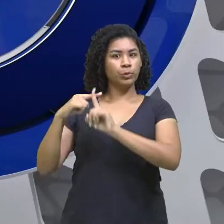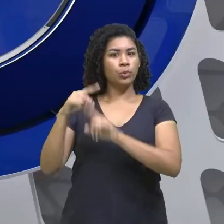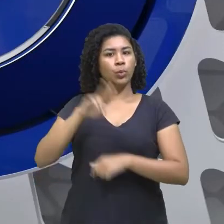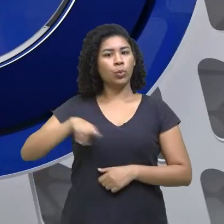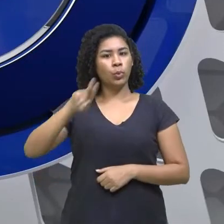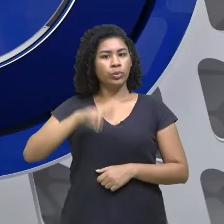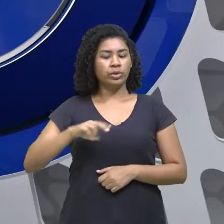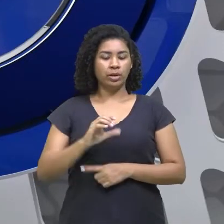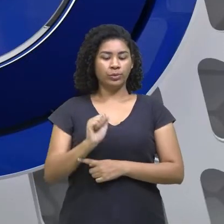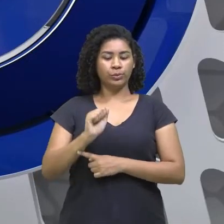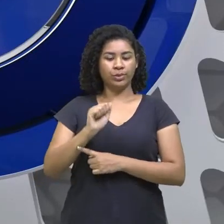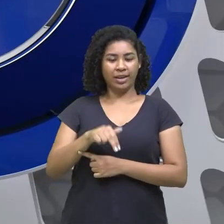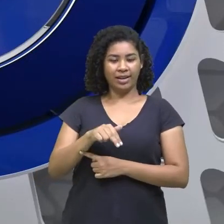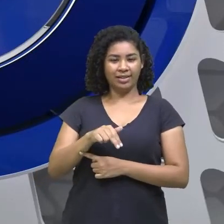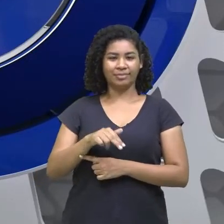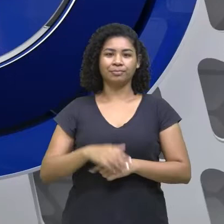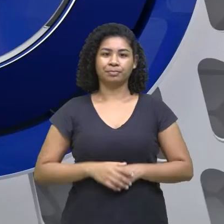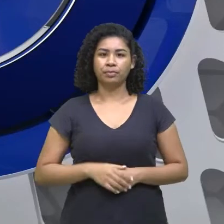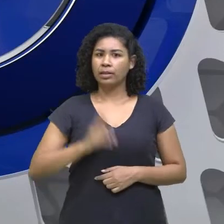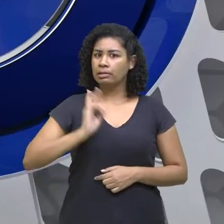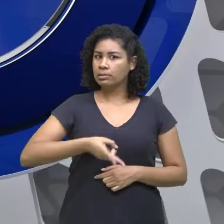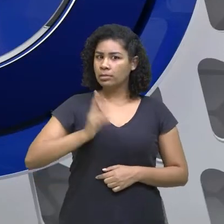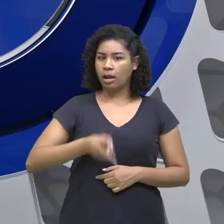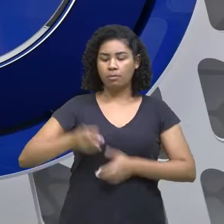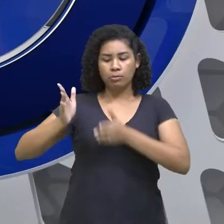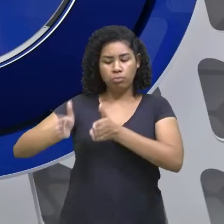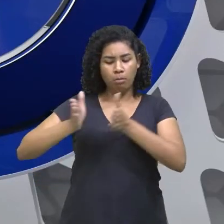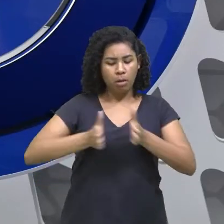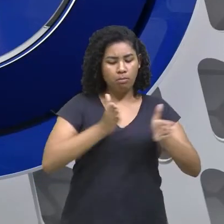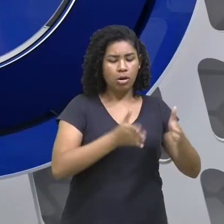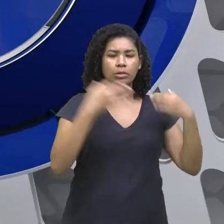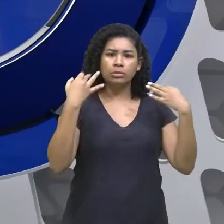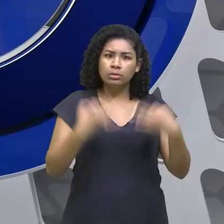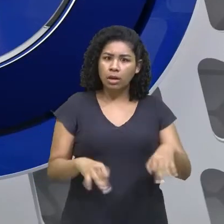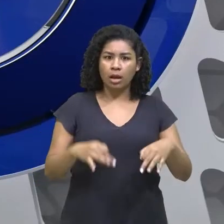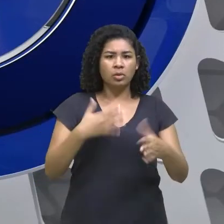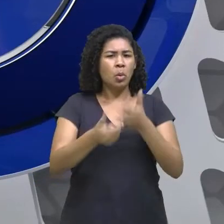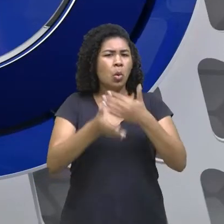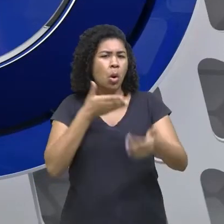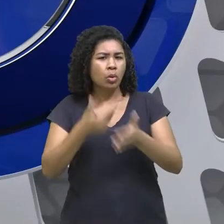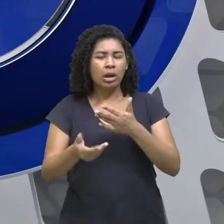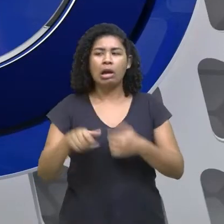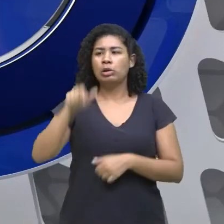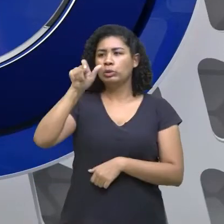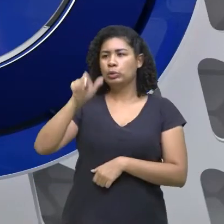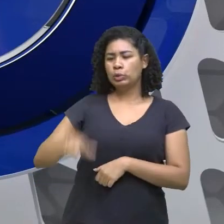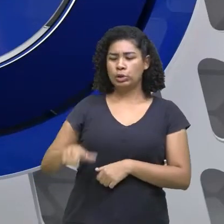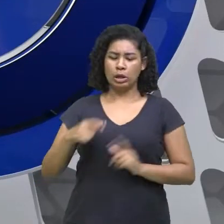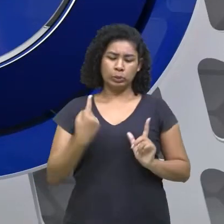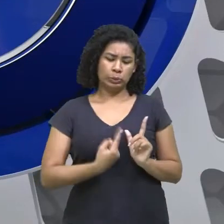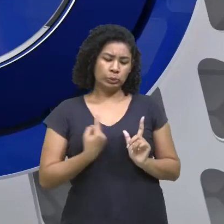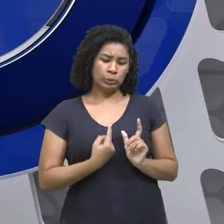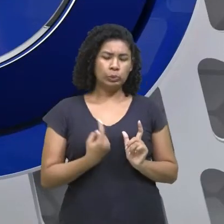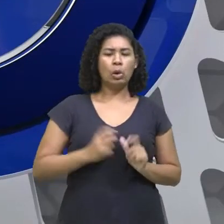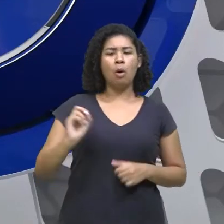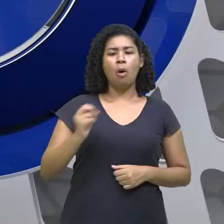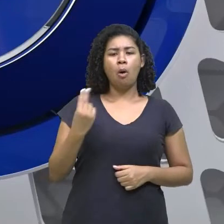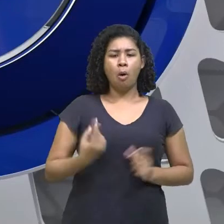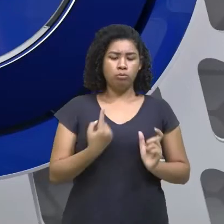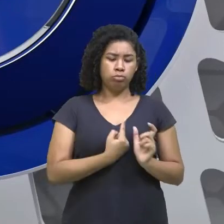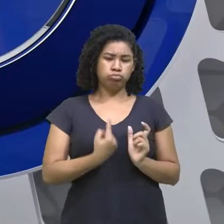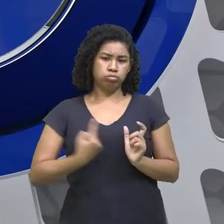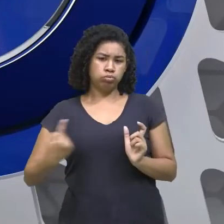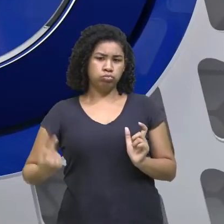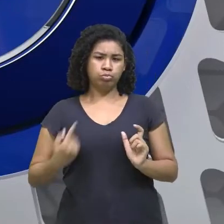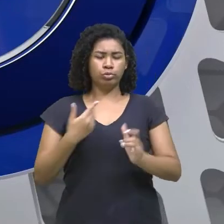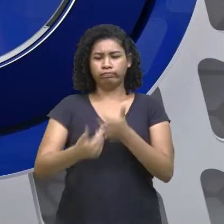modal can. Sempre a ordem, não é? Sujeito, qualquer ele que seja. Ou sujeito no singular, no plural, não tem diferença.